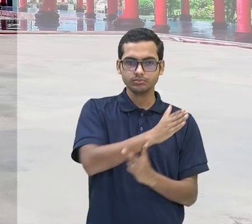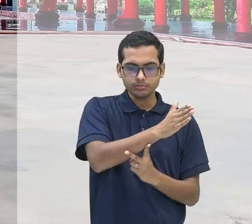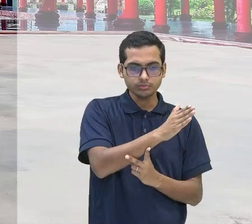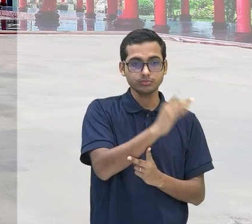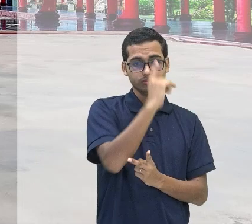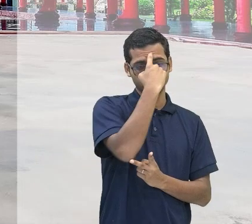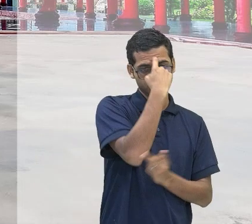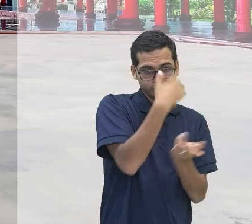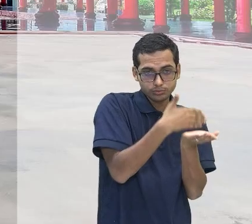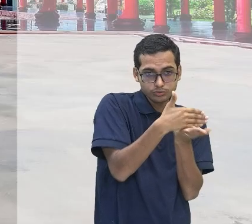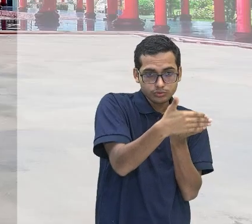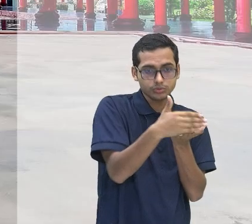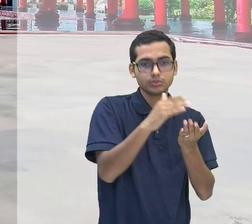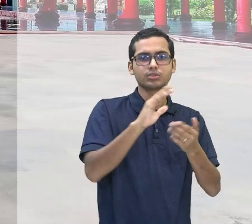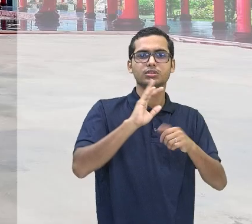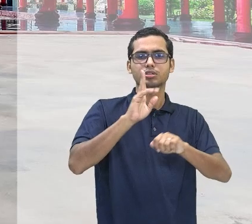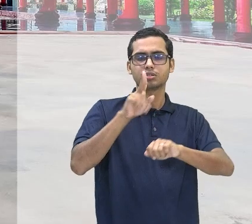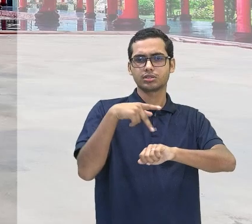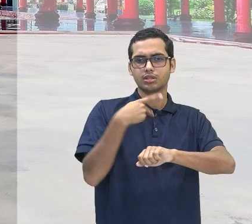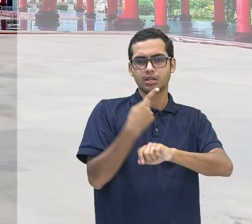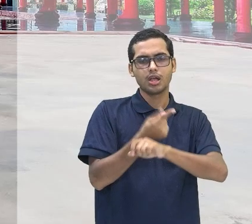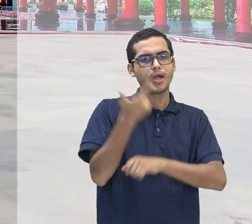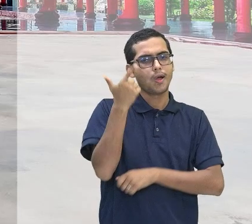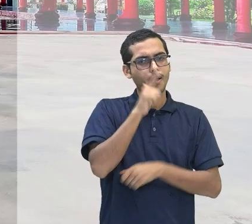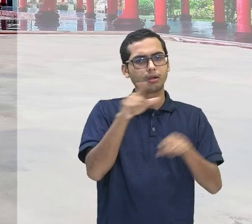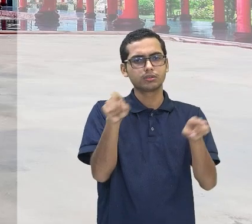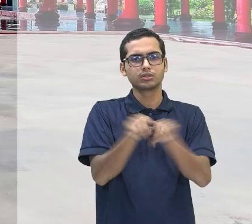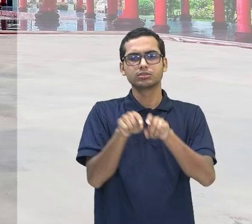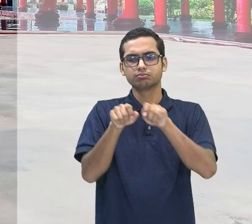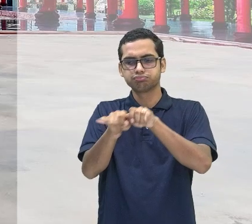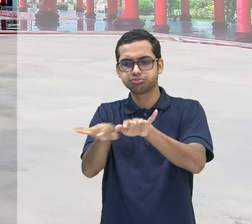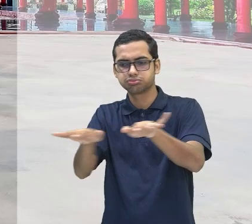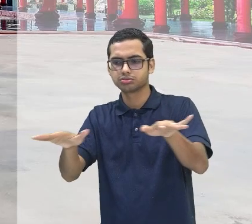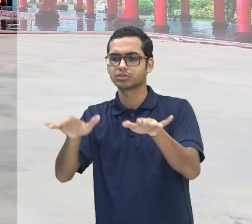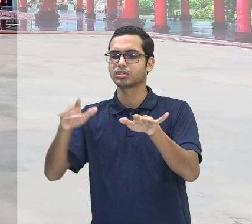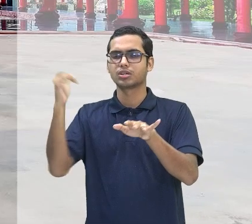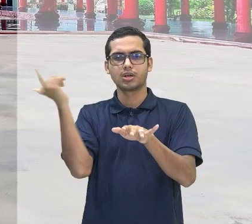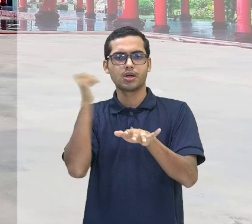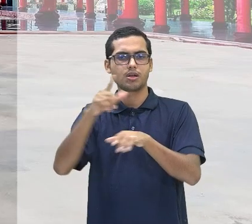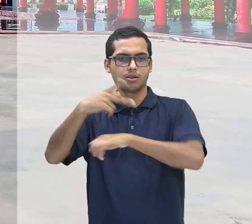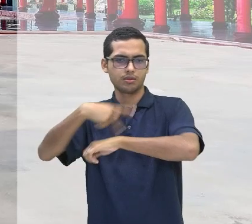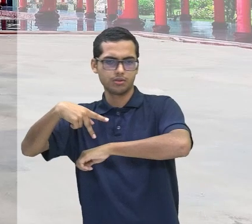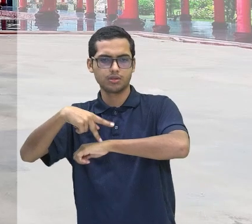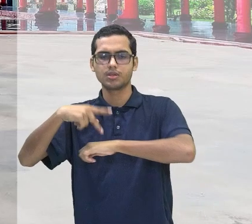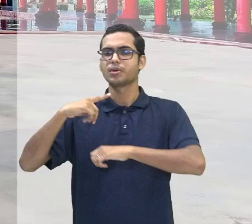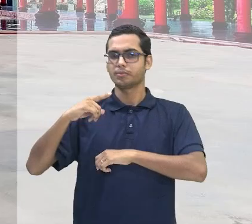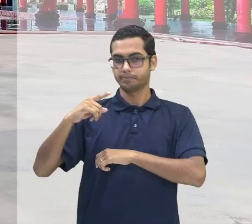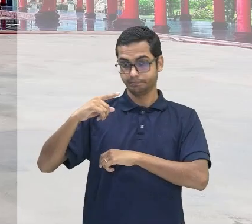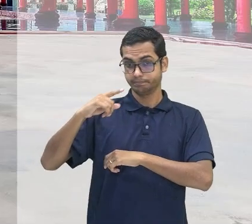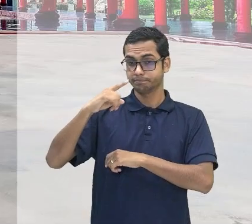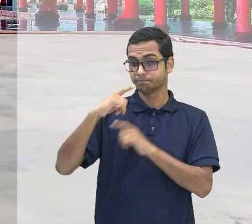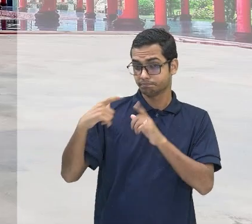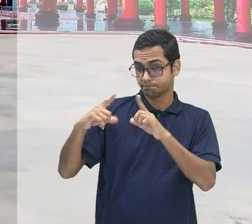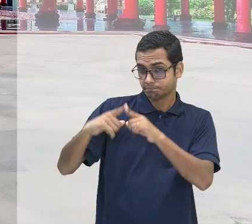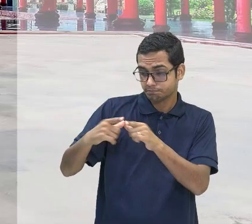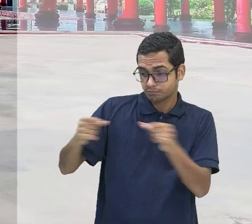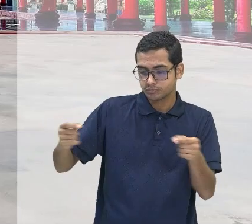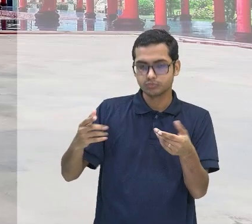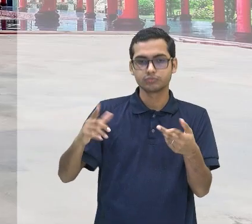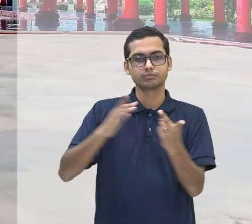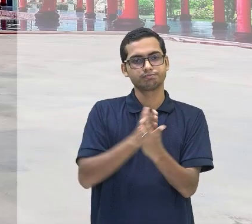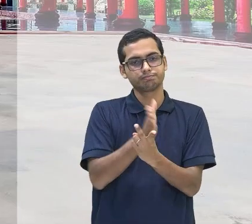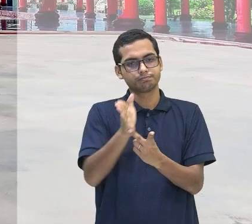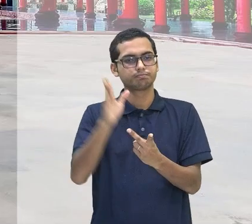pela Índia, até chegar ao Japão, e a outra vertente histórica é que essa modalidade de luta